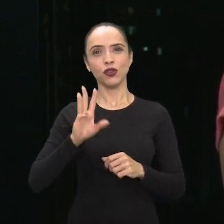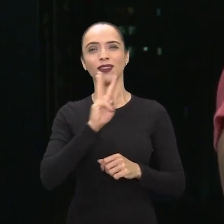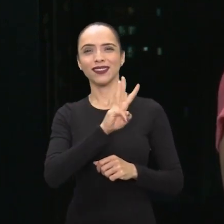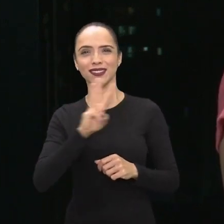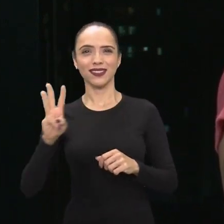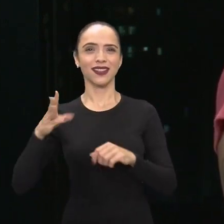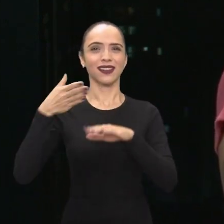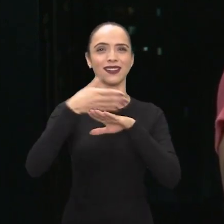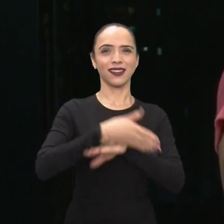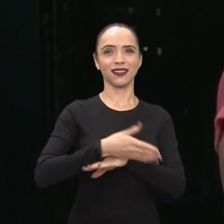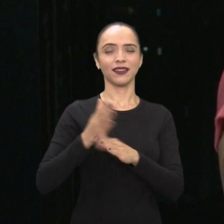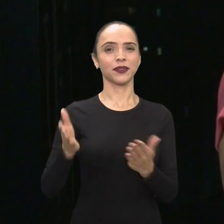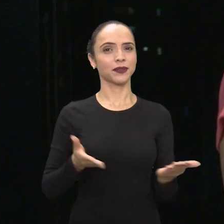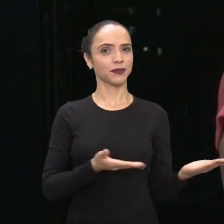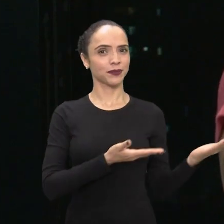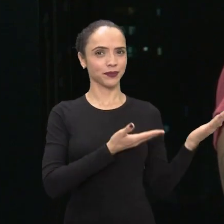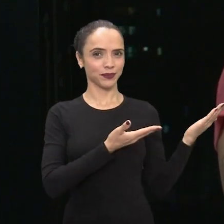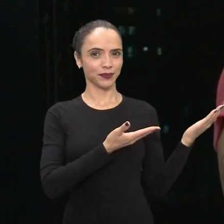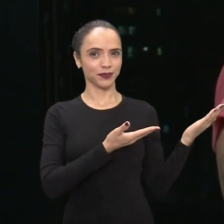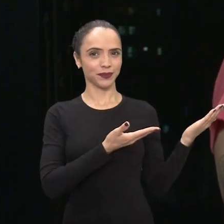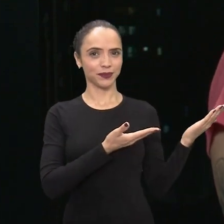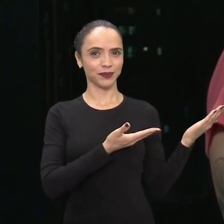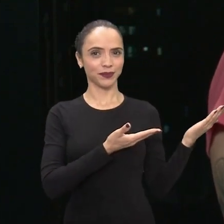divulga Candy contas